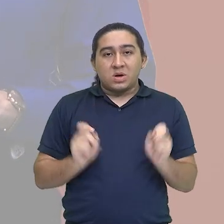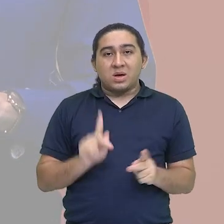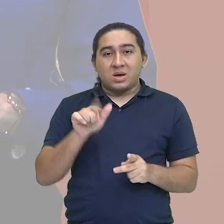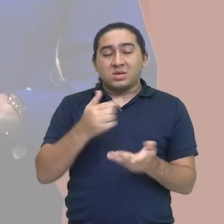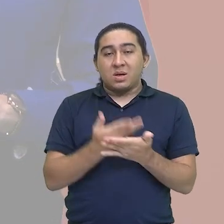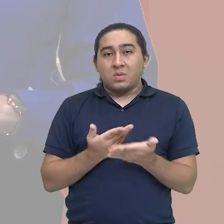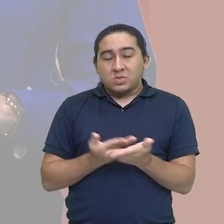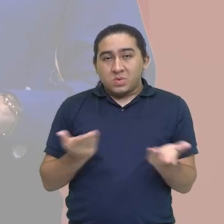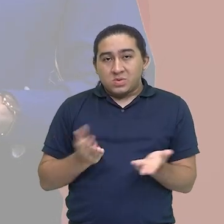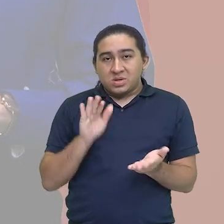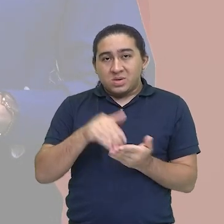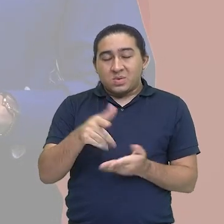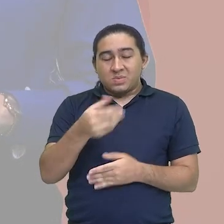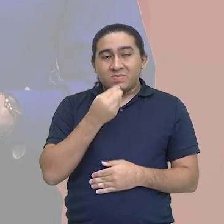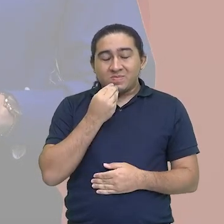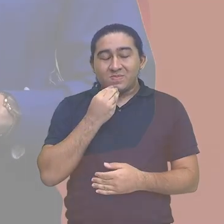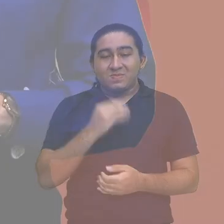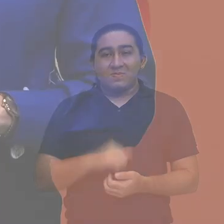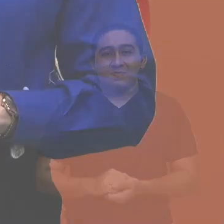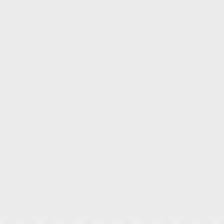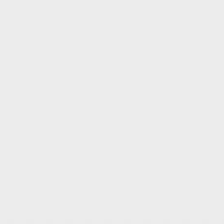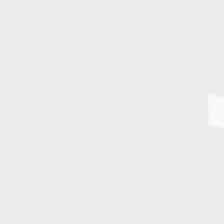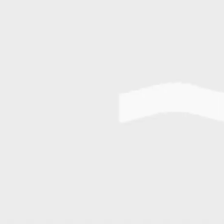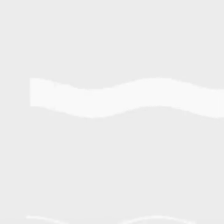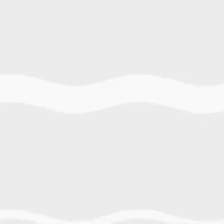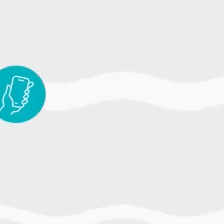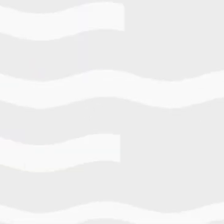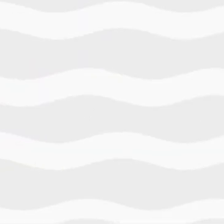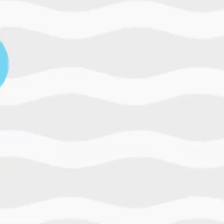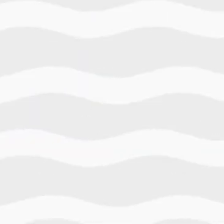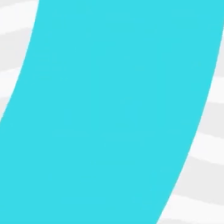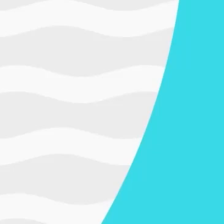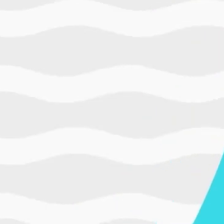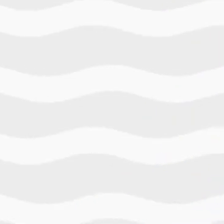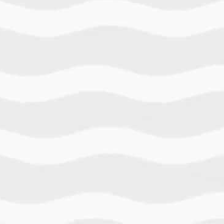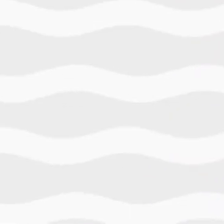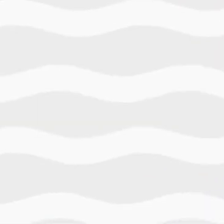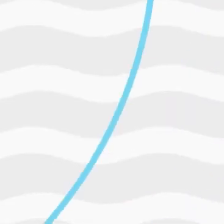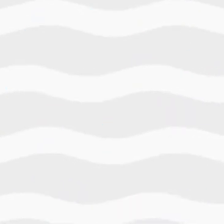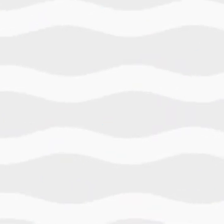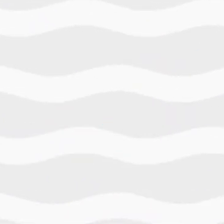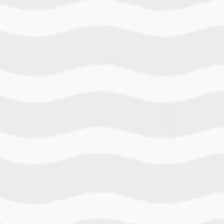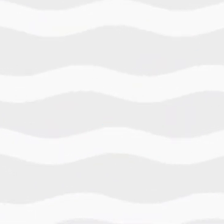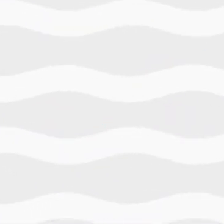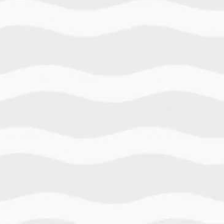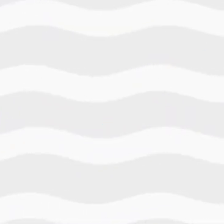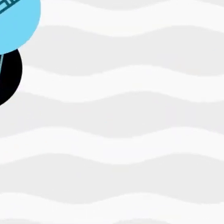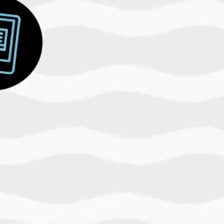a nossa aula e até uma próxima.